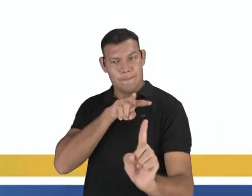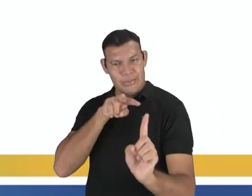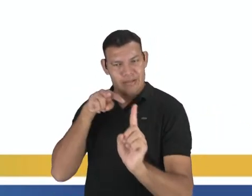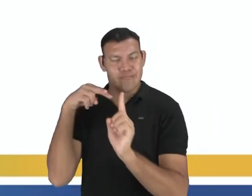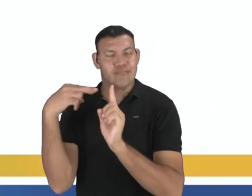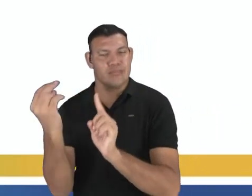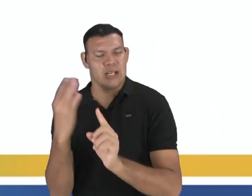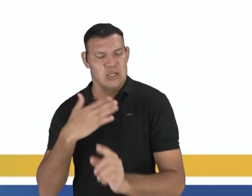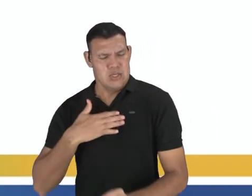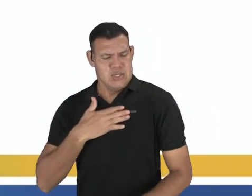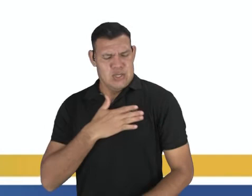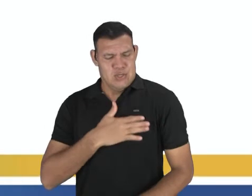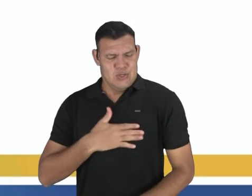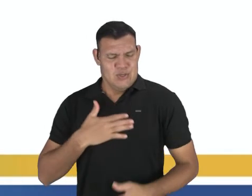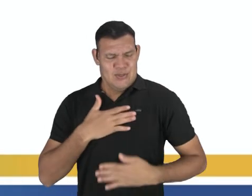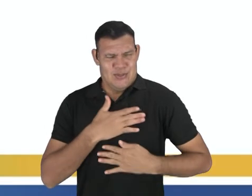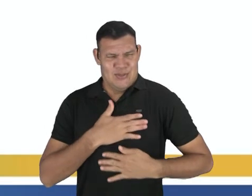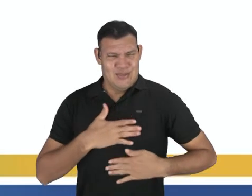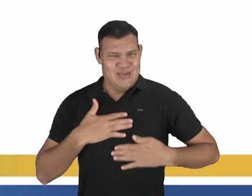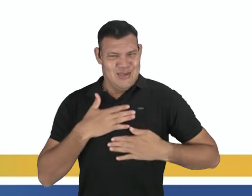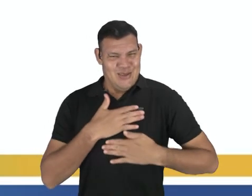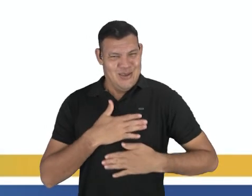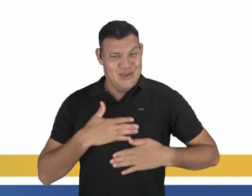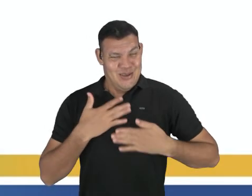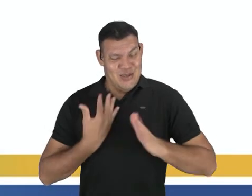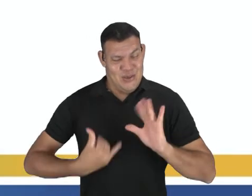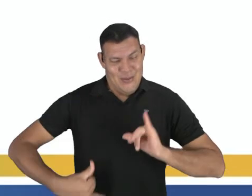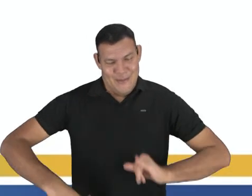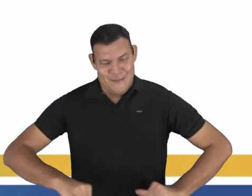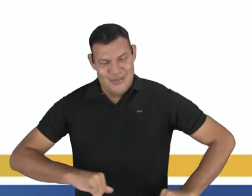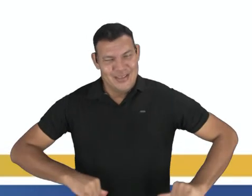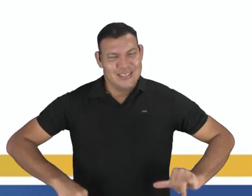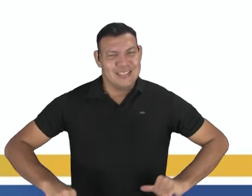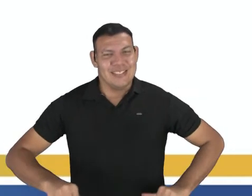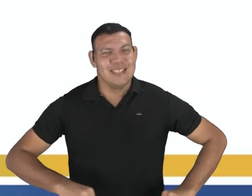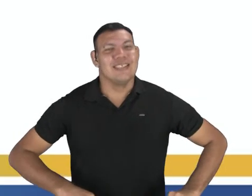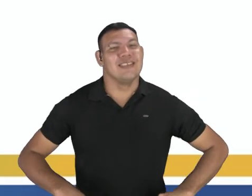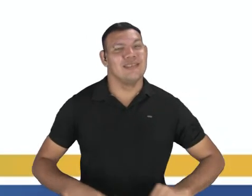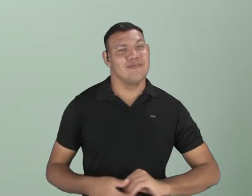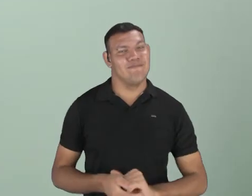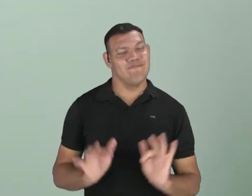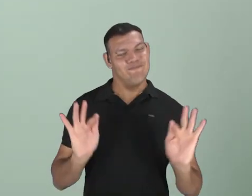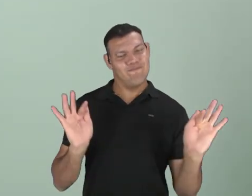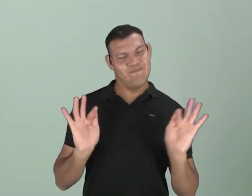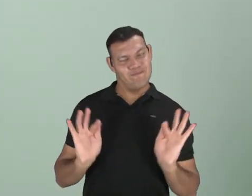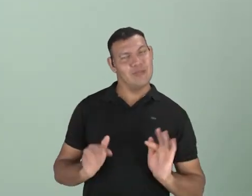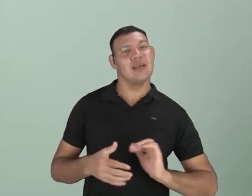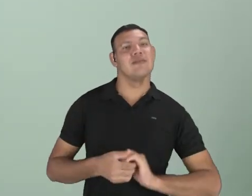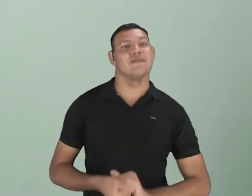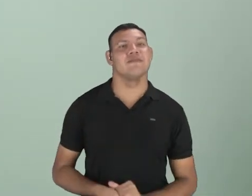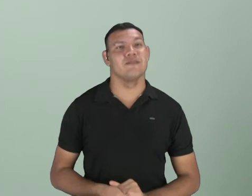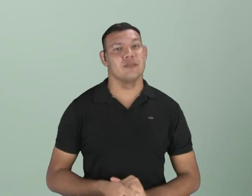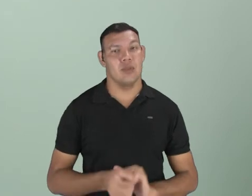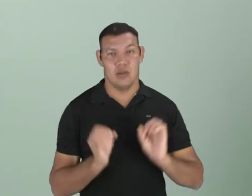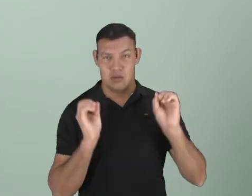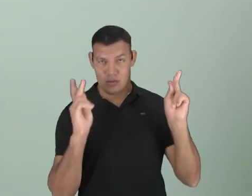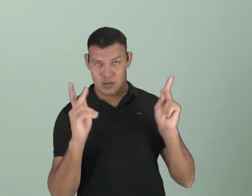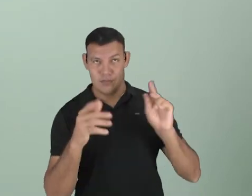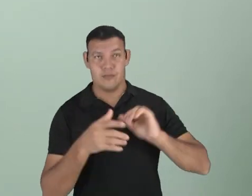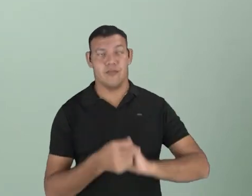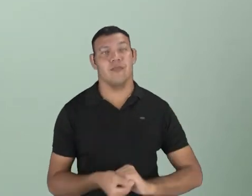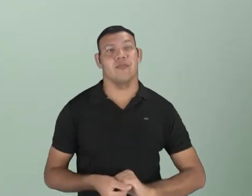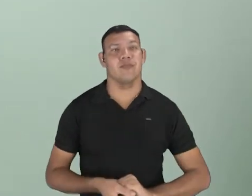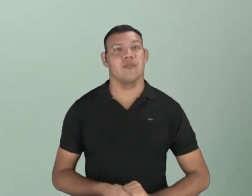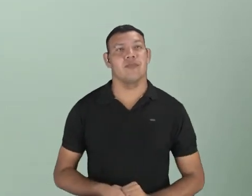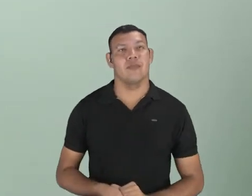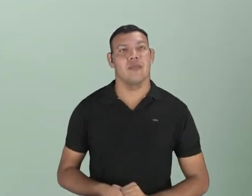aí, o prazer do personagem em relação ao sofrimento alheio. Olha aquela situação, ok?